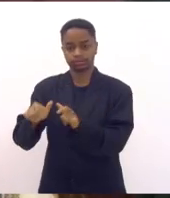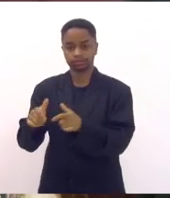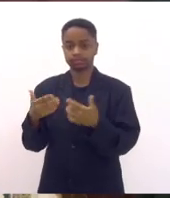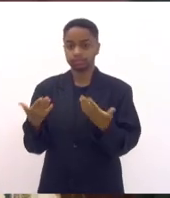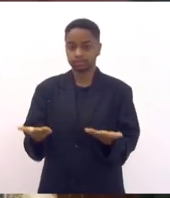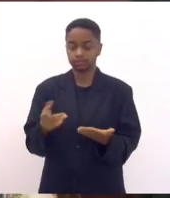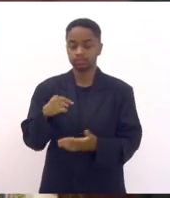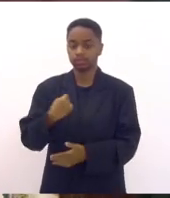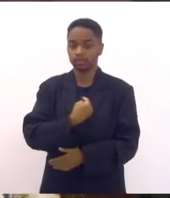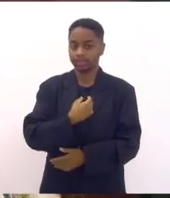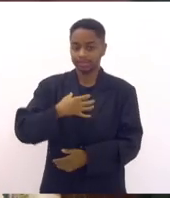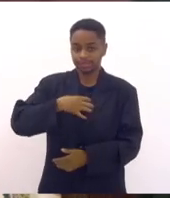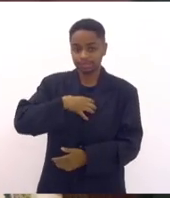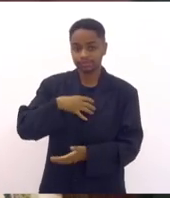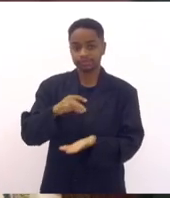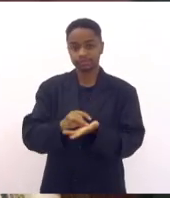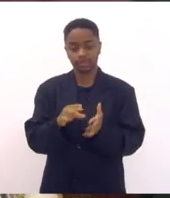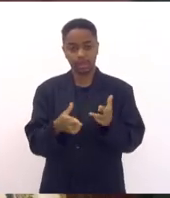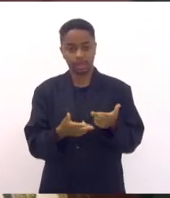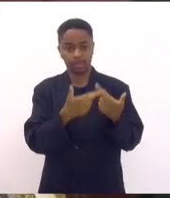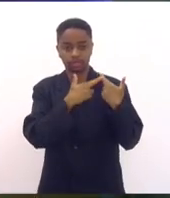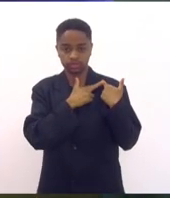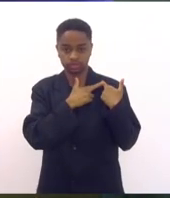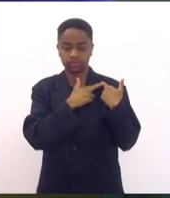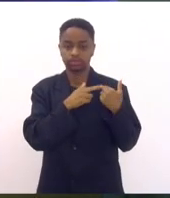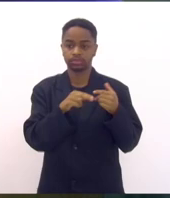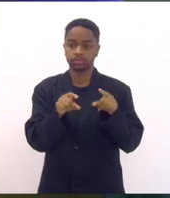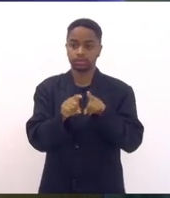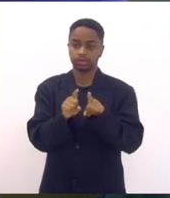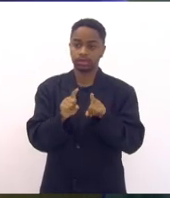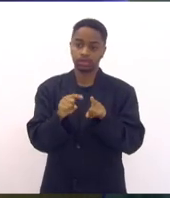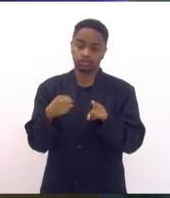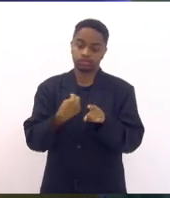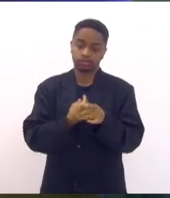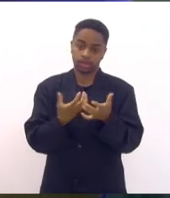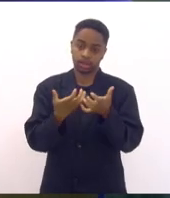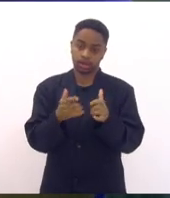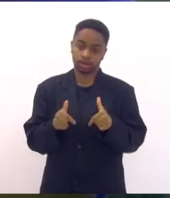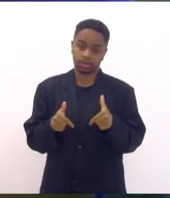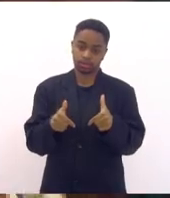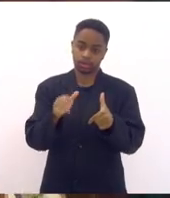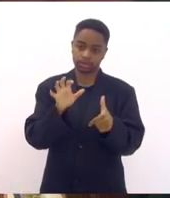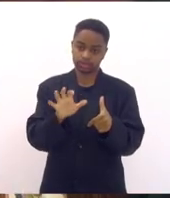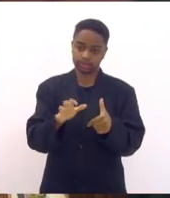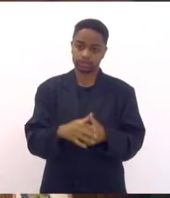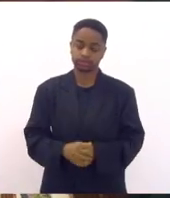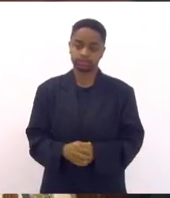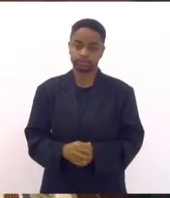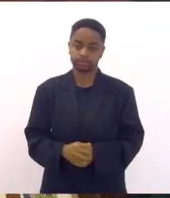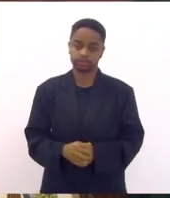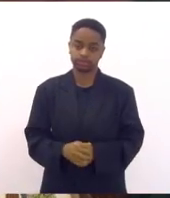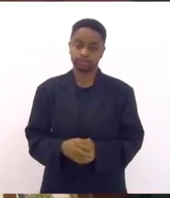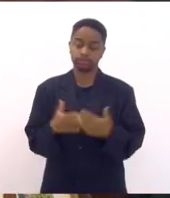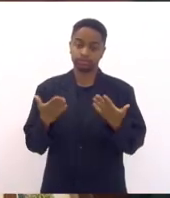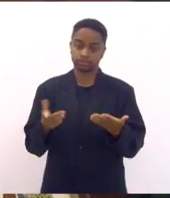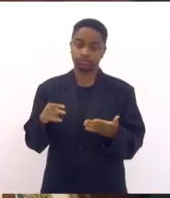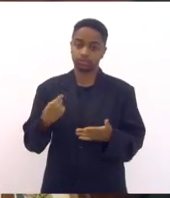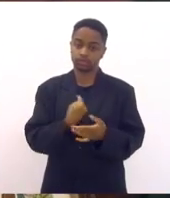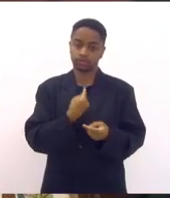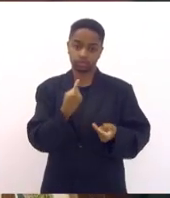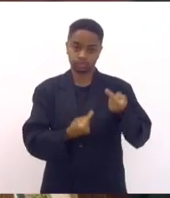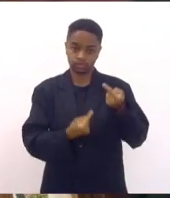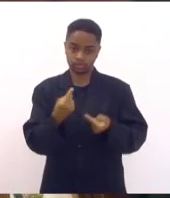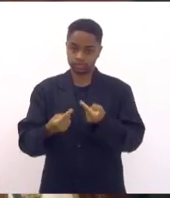e nós sentimos essa responsabilidade e é isso que nós queremos fazer então foi o que a gente discutiu na